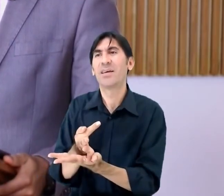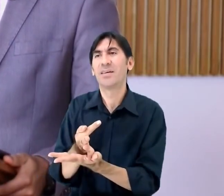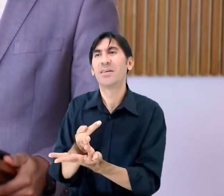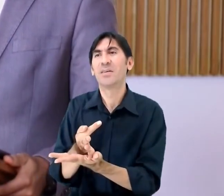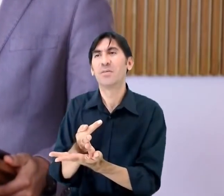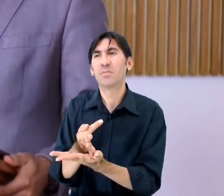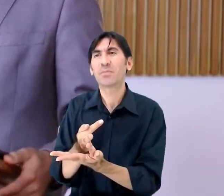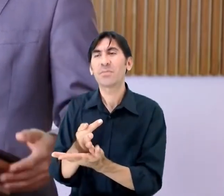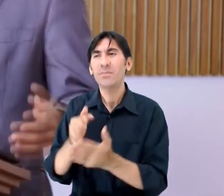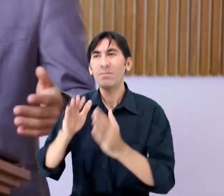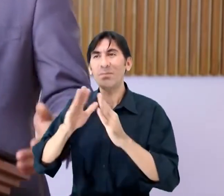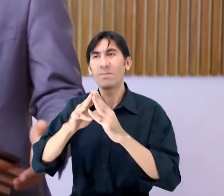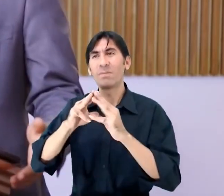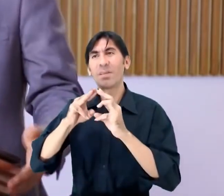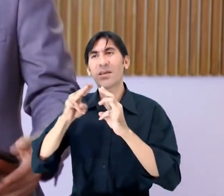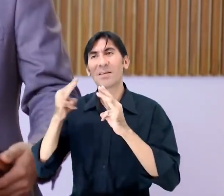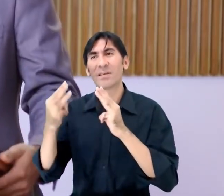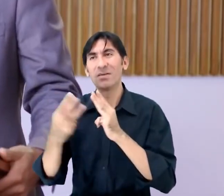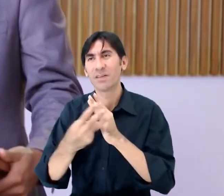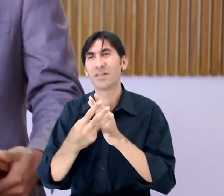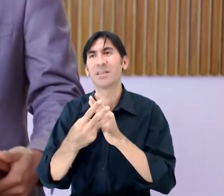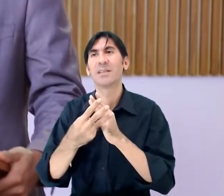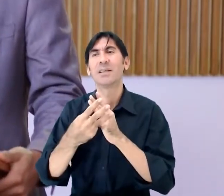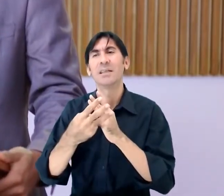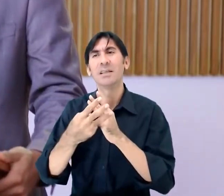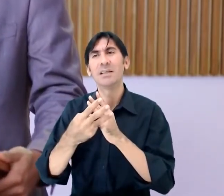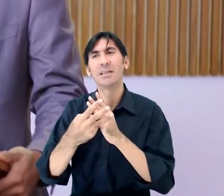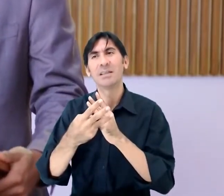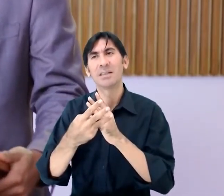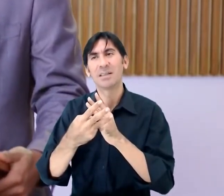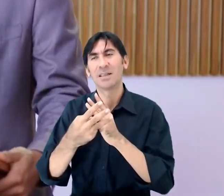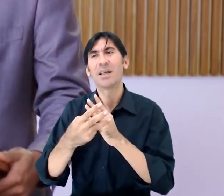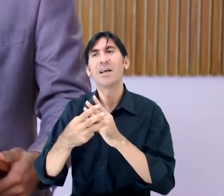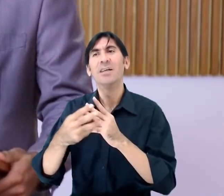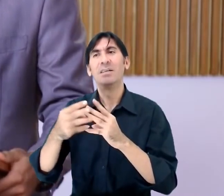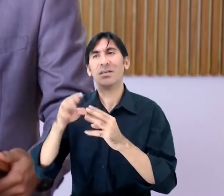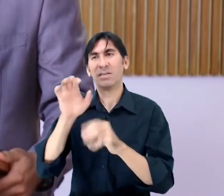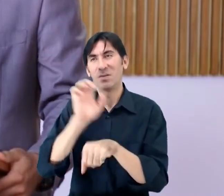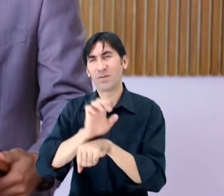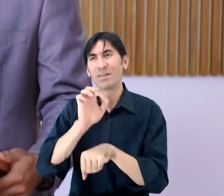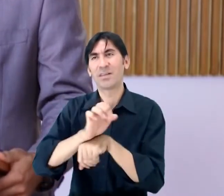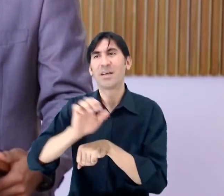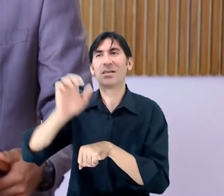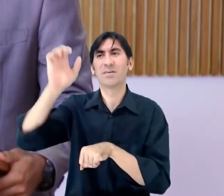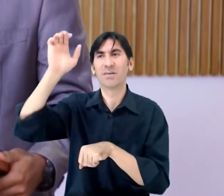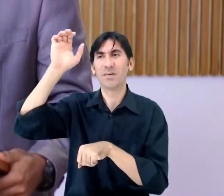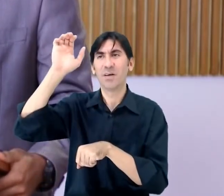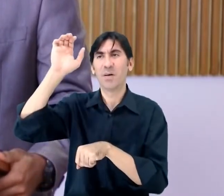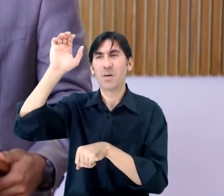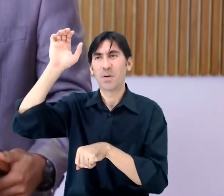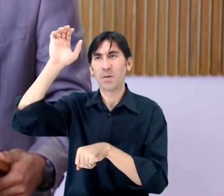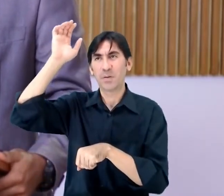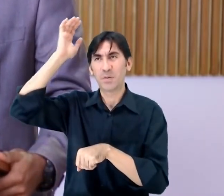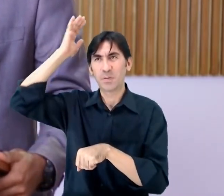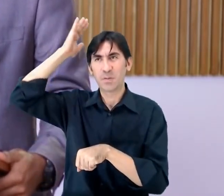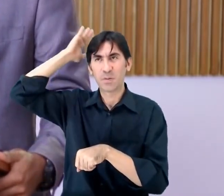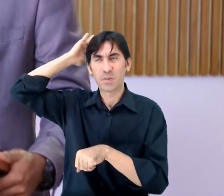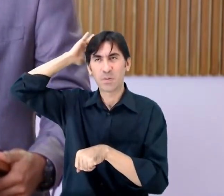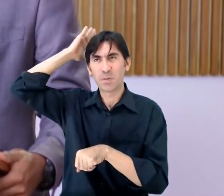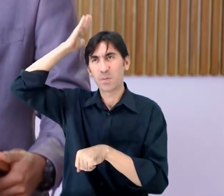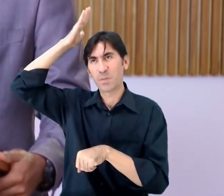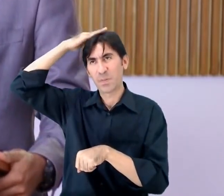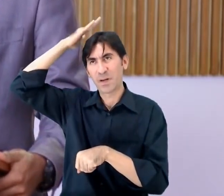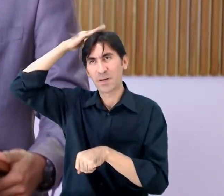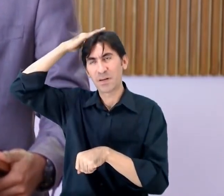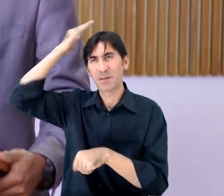Olha só o que uma literatura pode fazer na vida de uma família. Um comportor